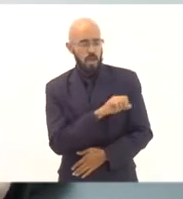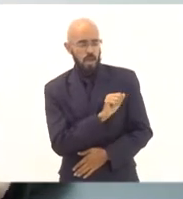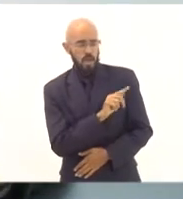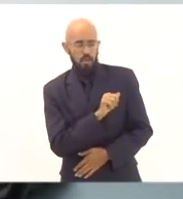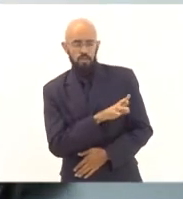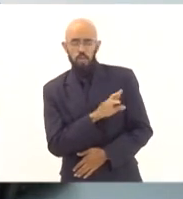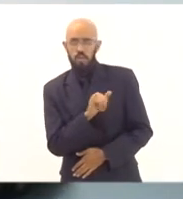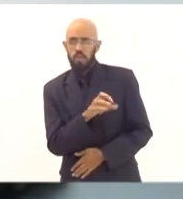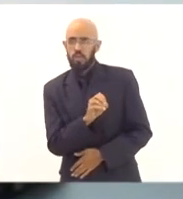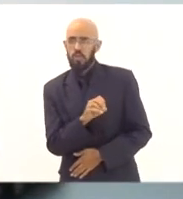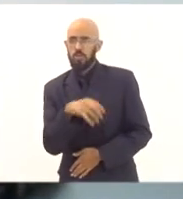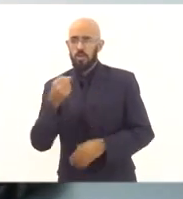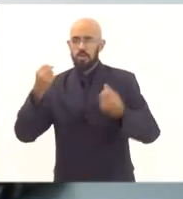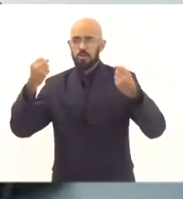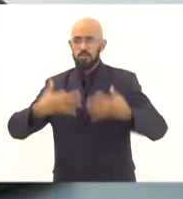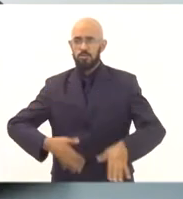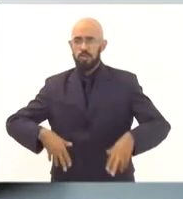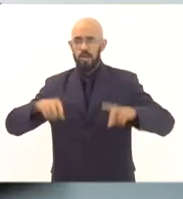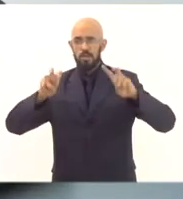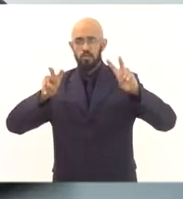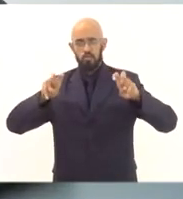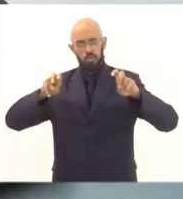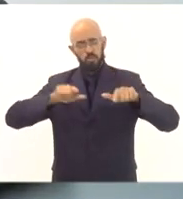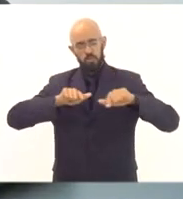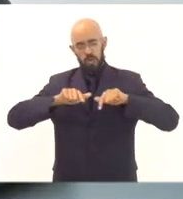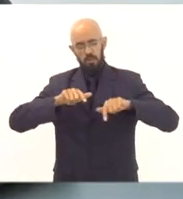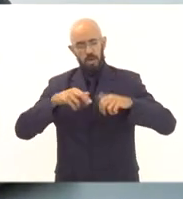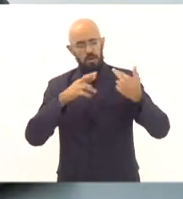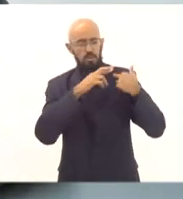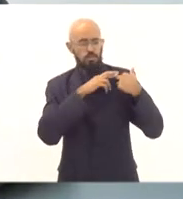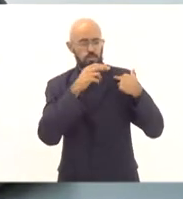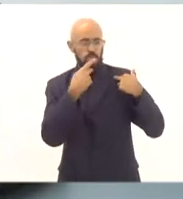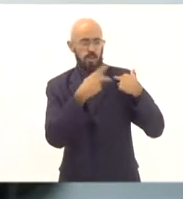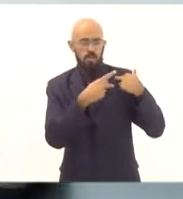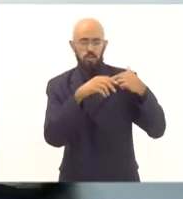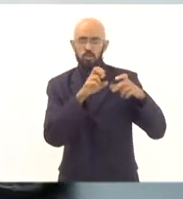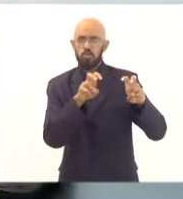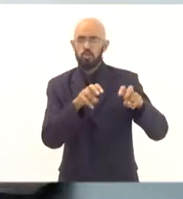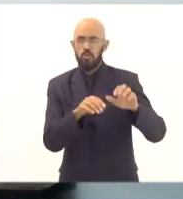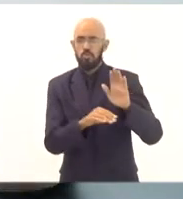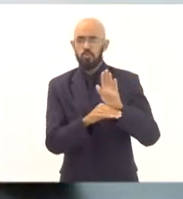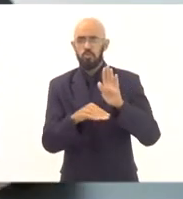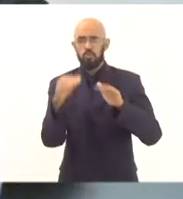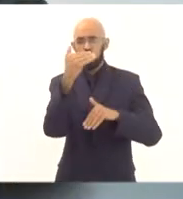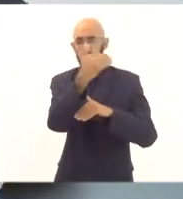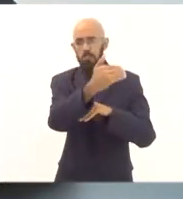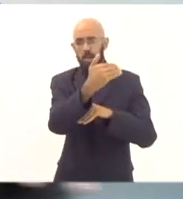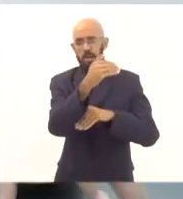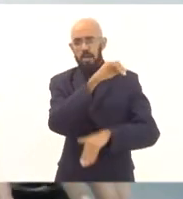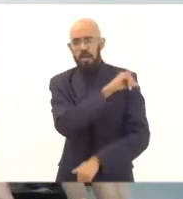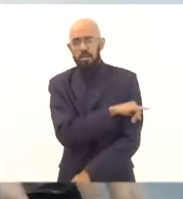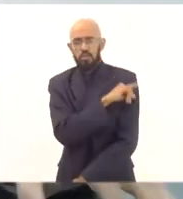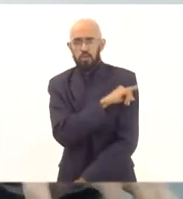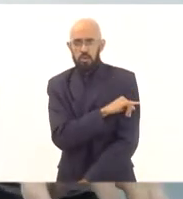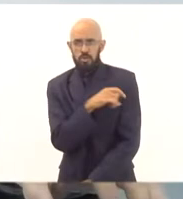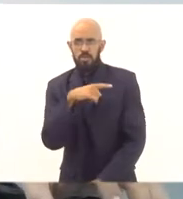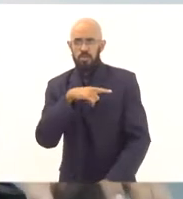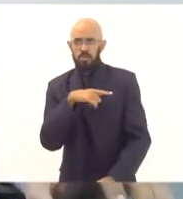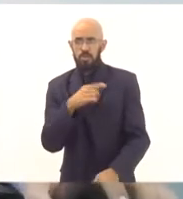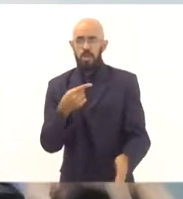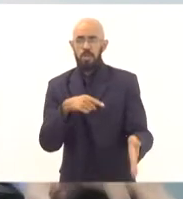fazer explanação sobre o trabalho da gerrie em relação ao super RJ tem a pergunta da deputada